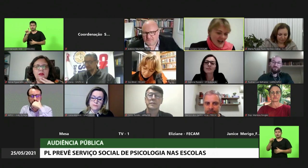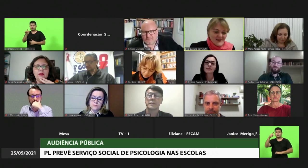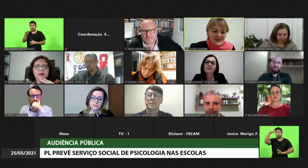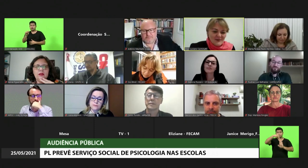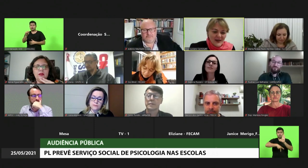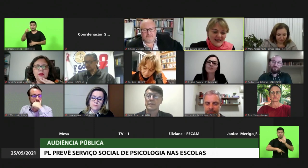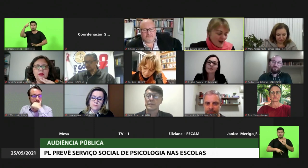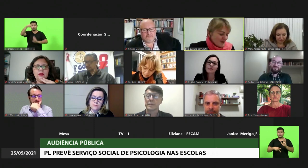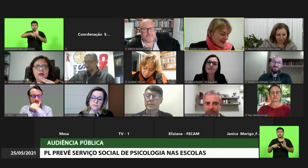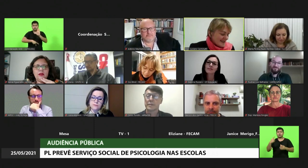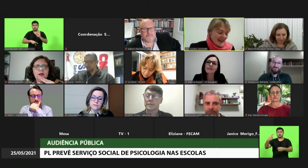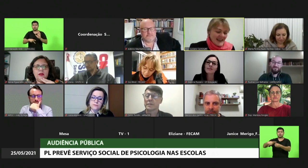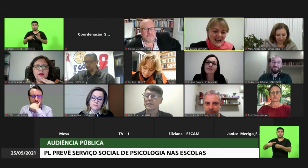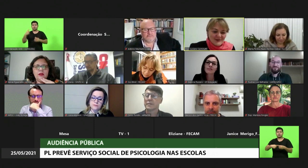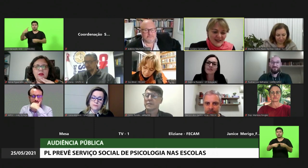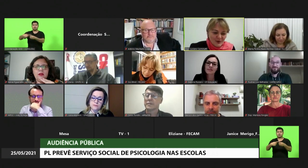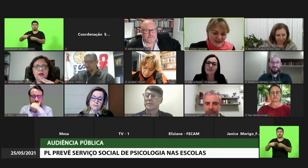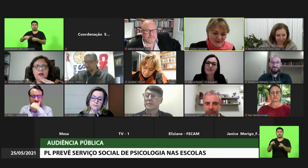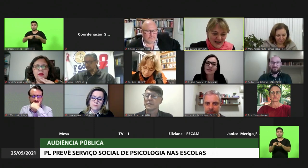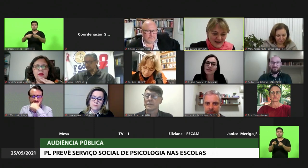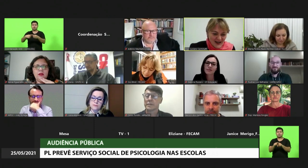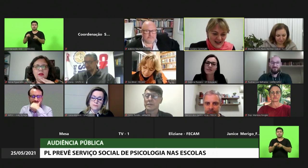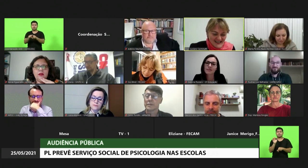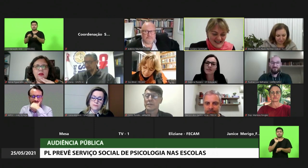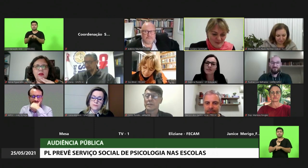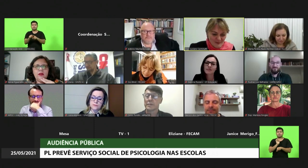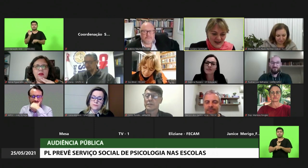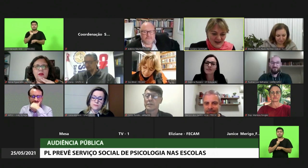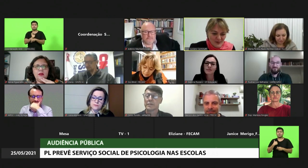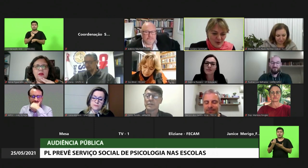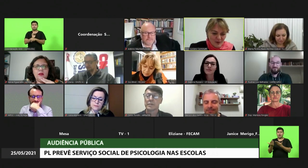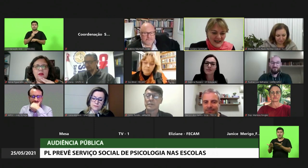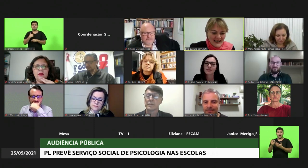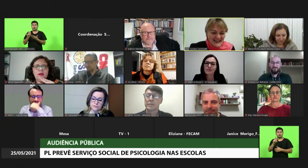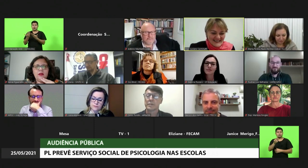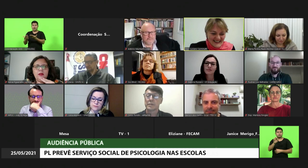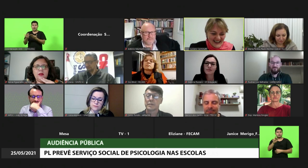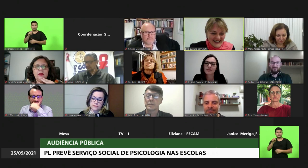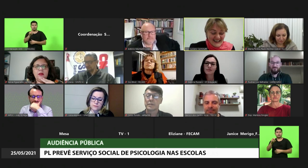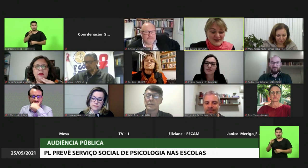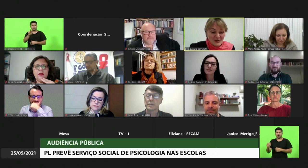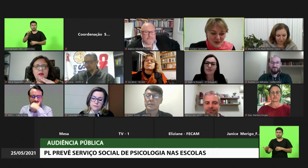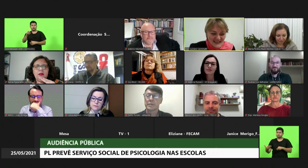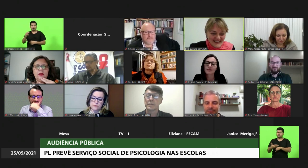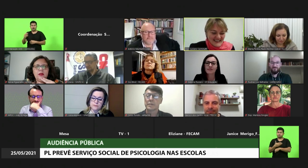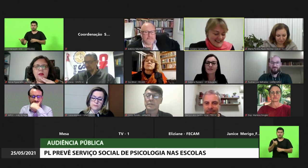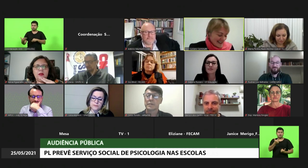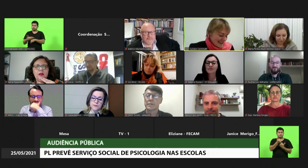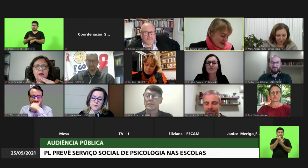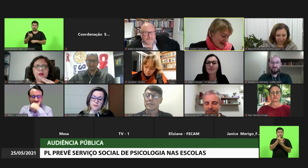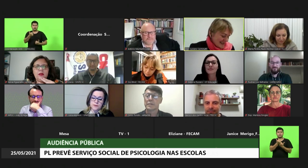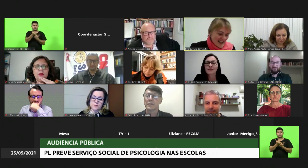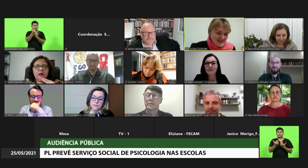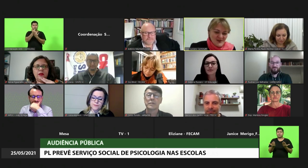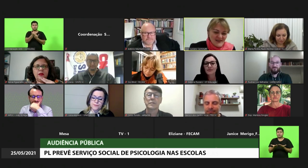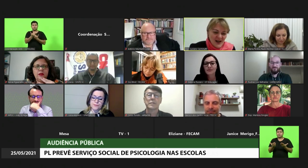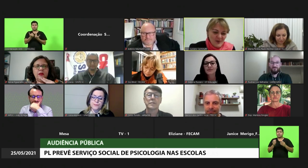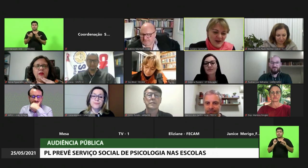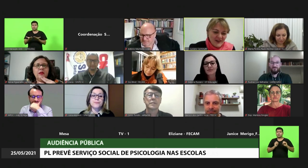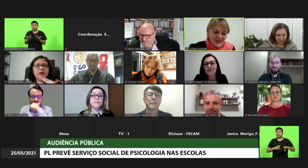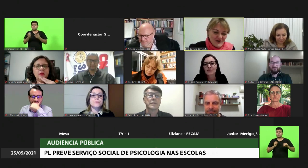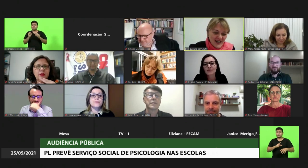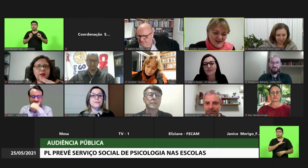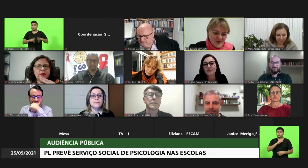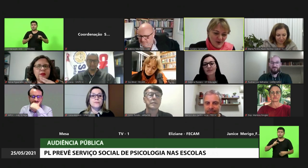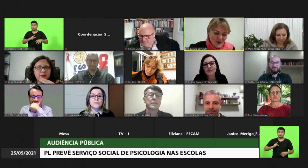estadual. O Gerson também, que é um grande aliado na luta pela educação pública, né, gratuita e de qualidade